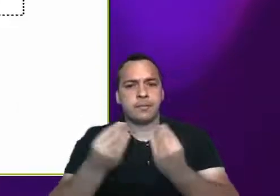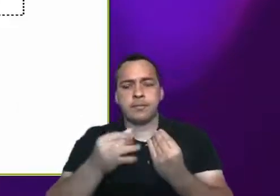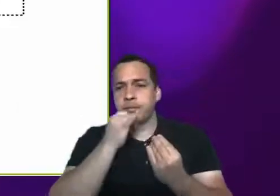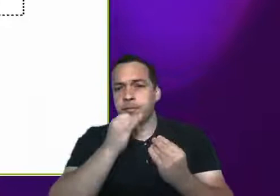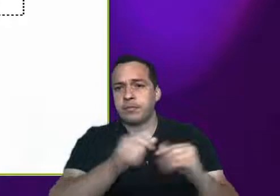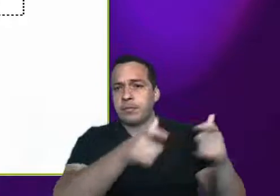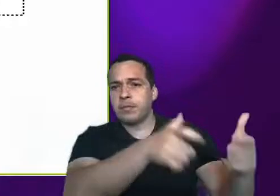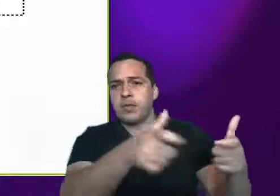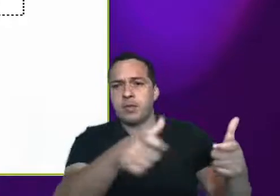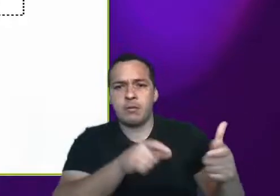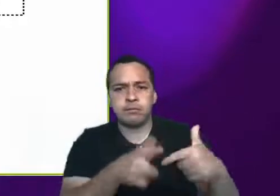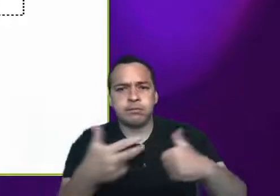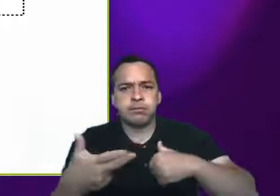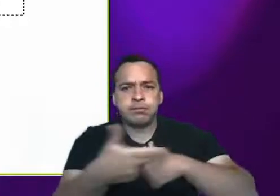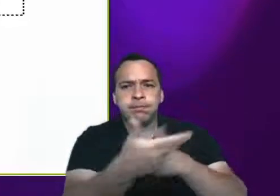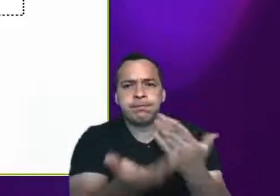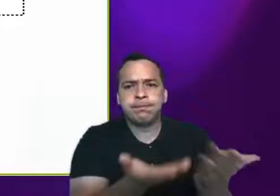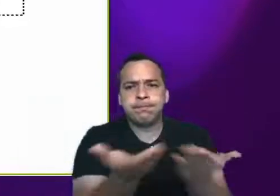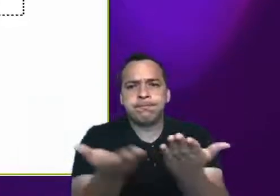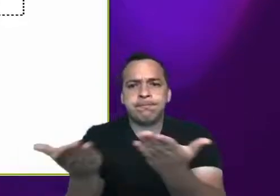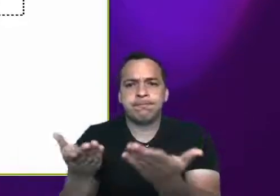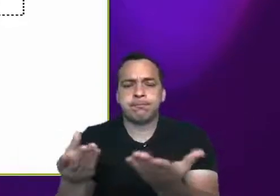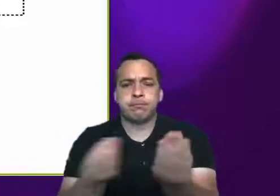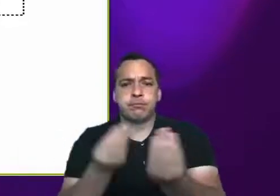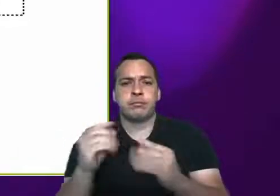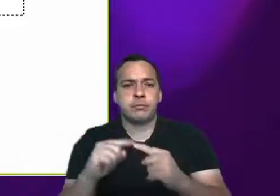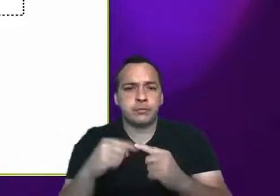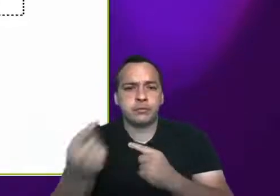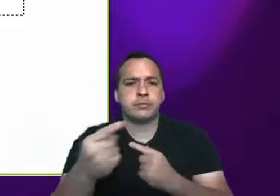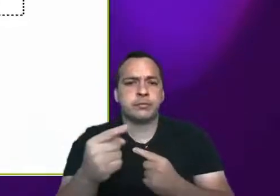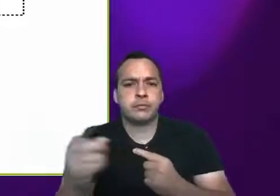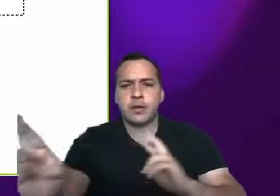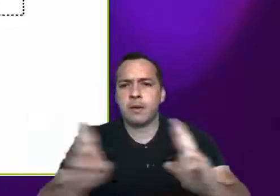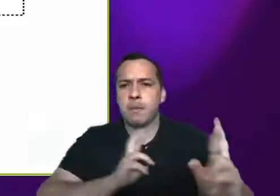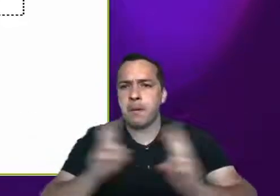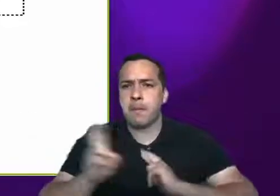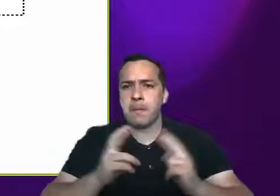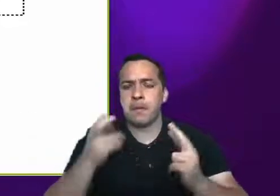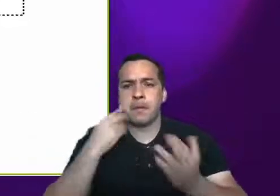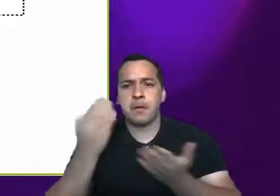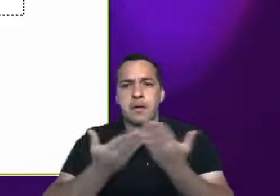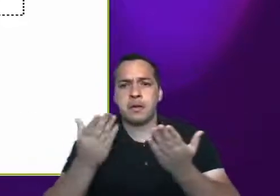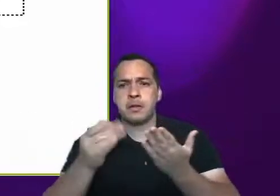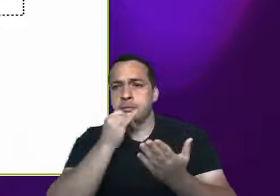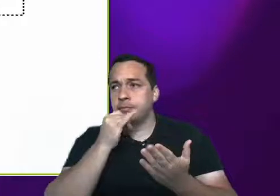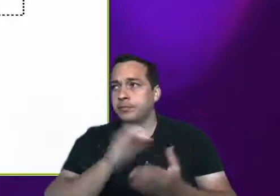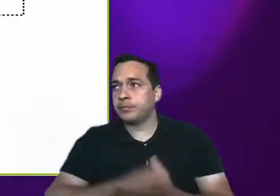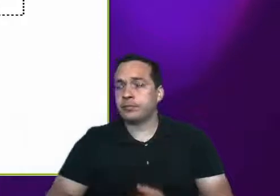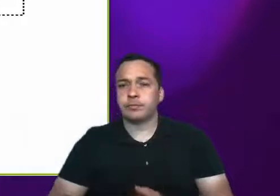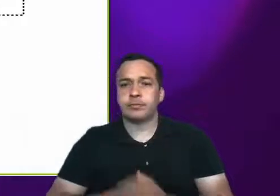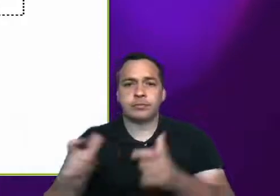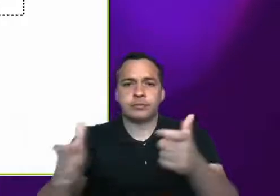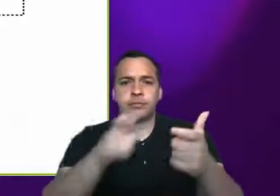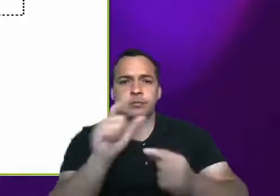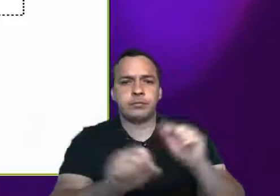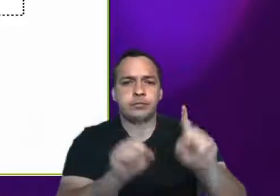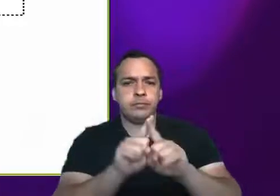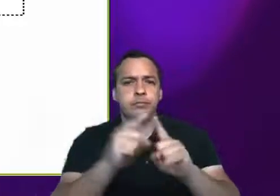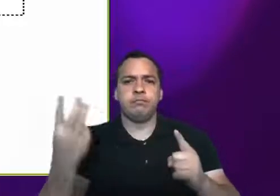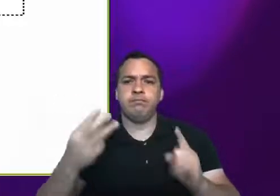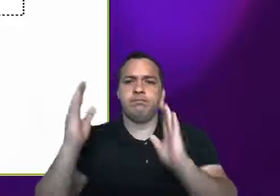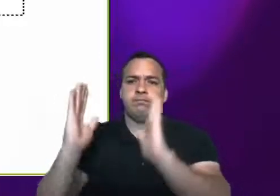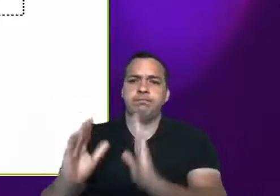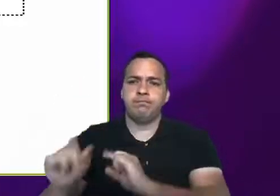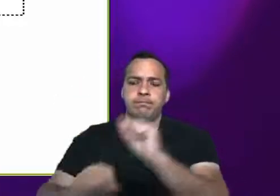irão passar por uma terapia locorregional e com base nessa resposta que obtemos dessa terapia